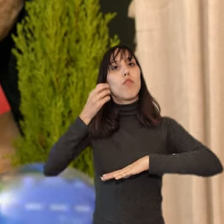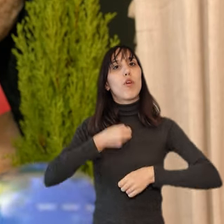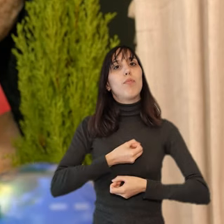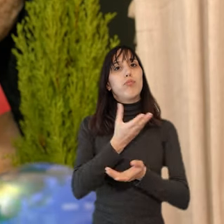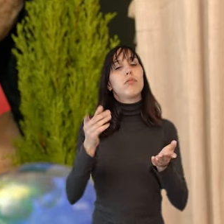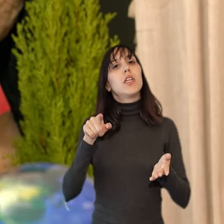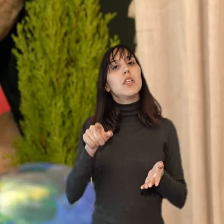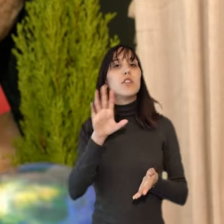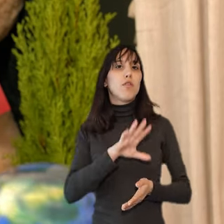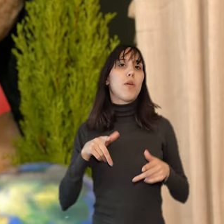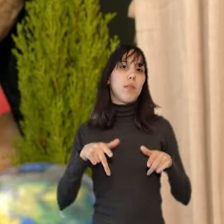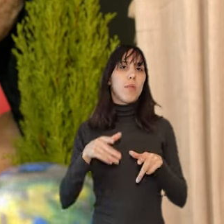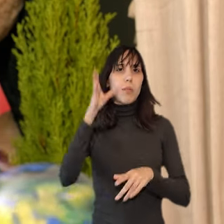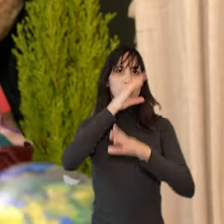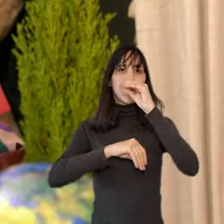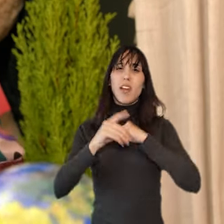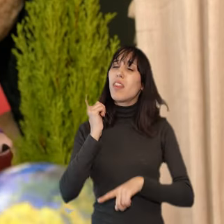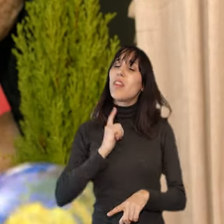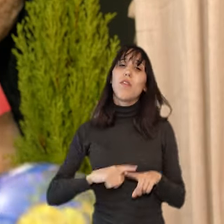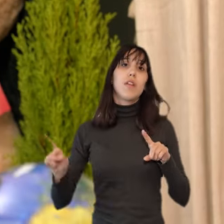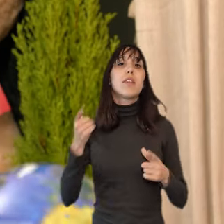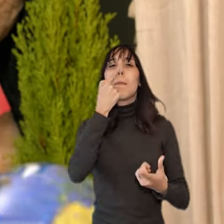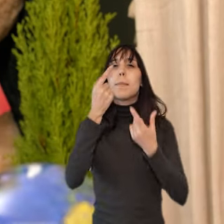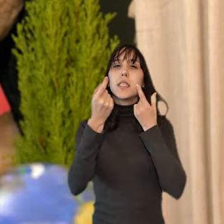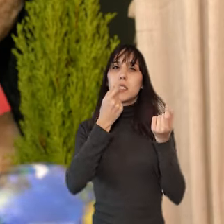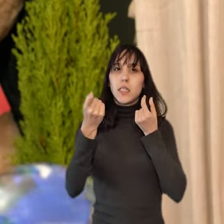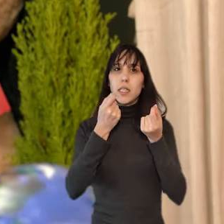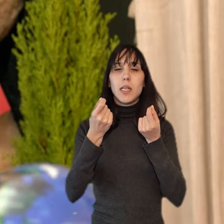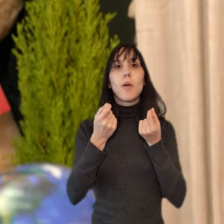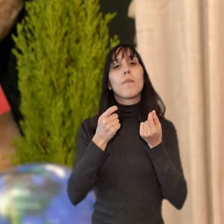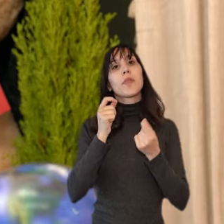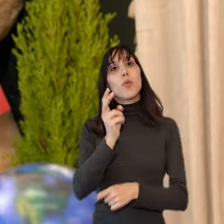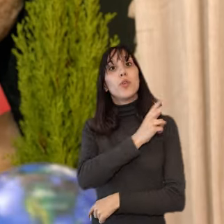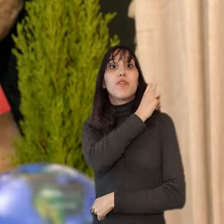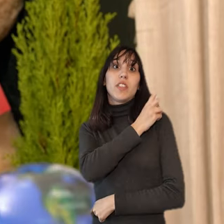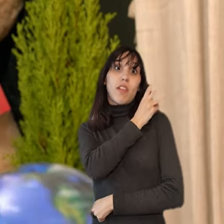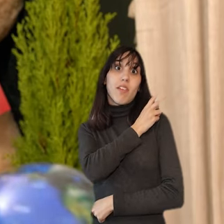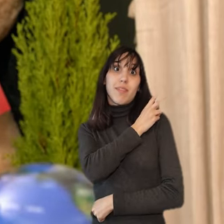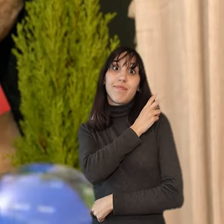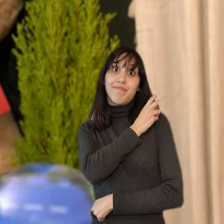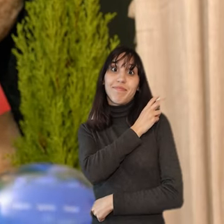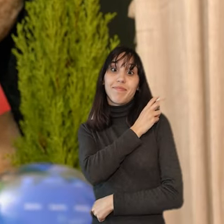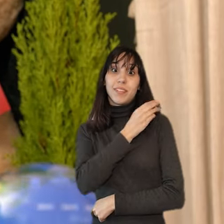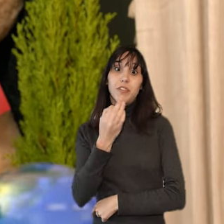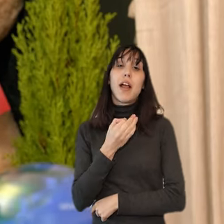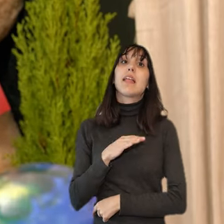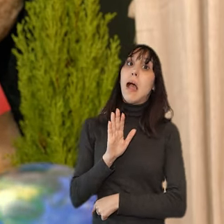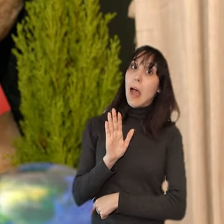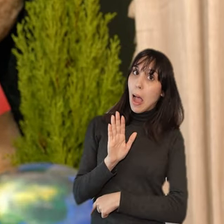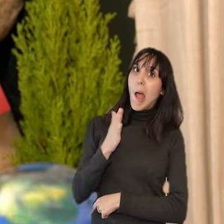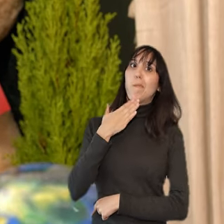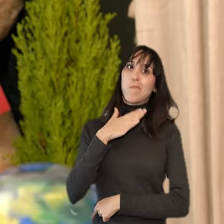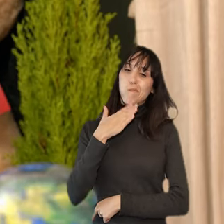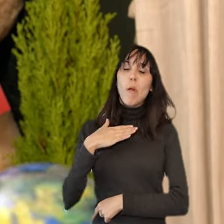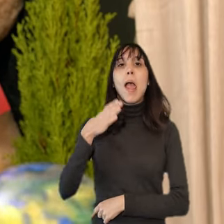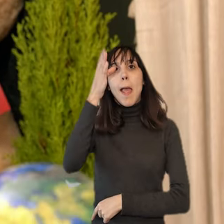método de aprendizagem bastante diferente e é muito mais semelhante àquilo que se passa nas universidades eh ah acaba Seme um mini treino